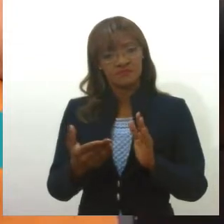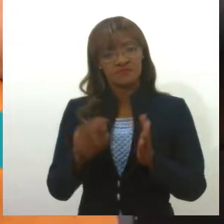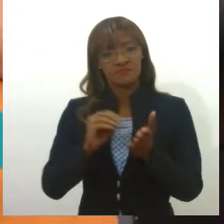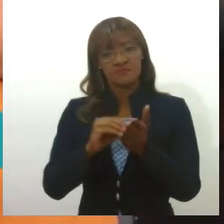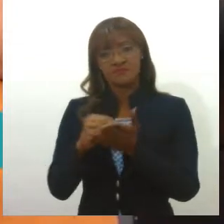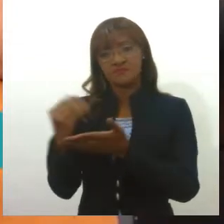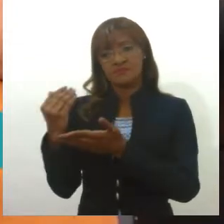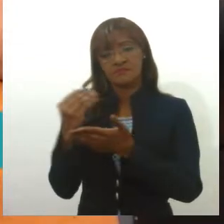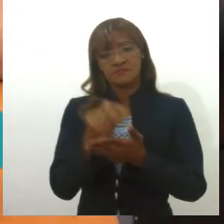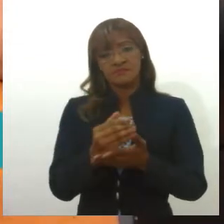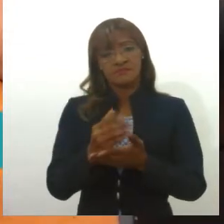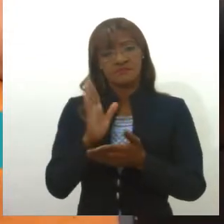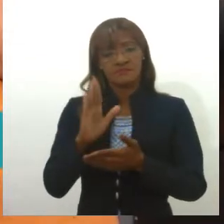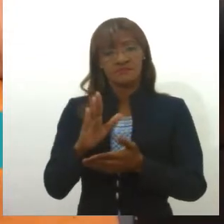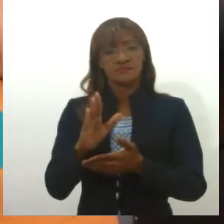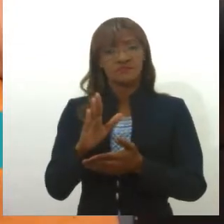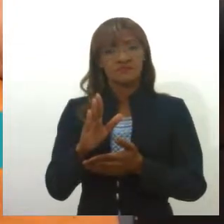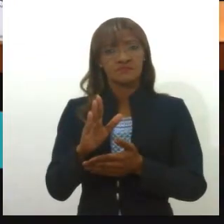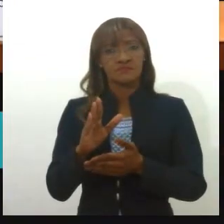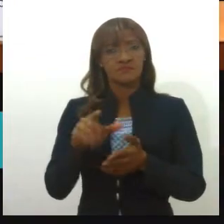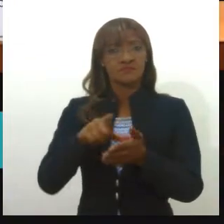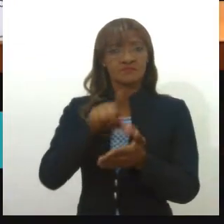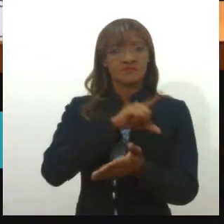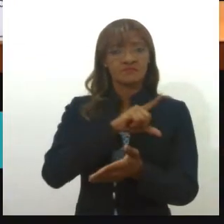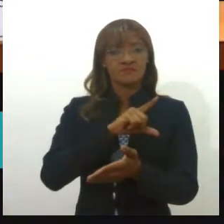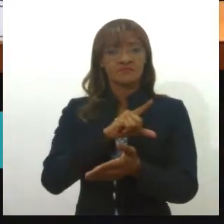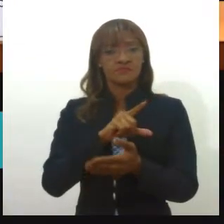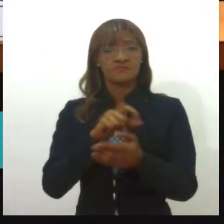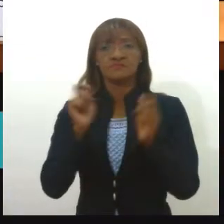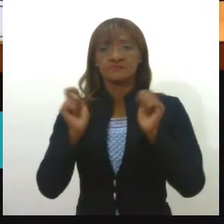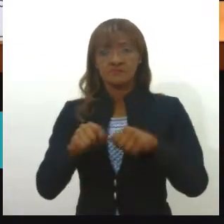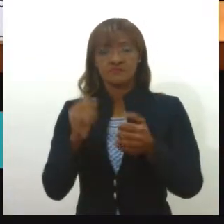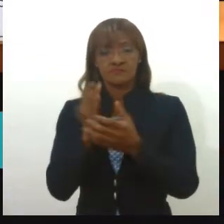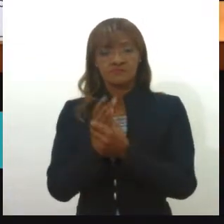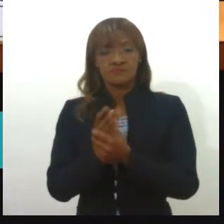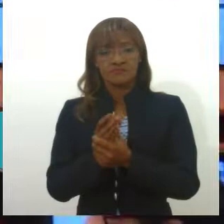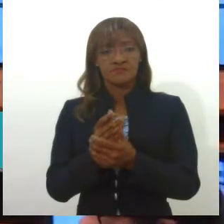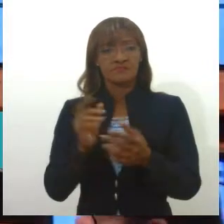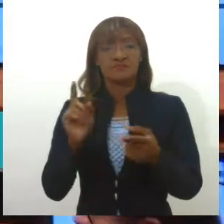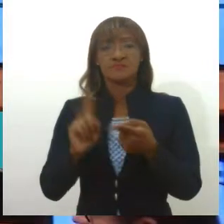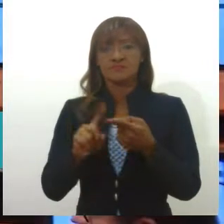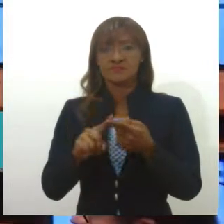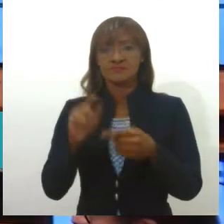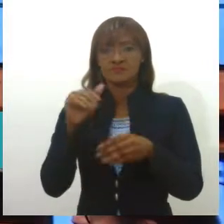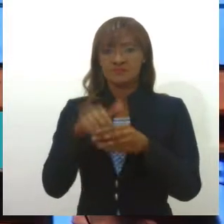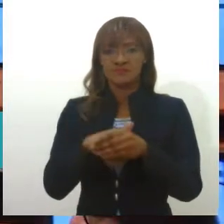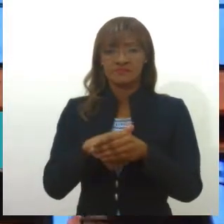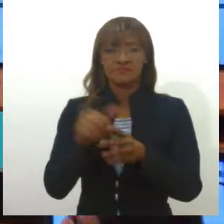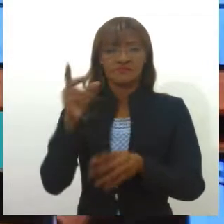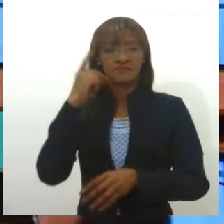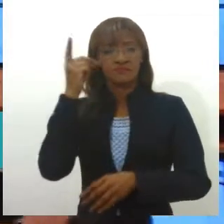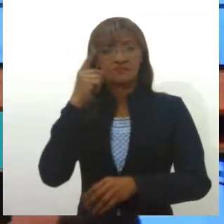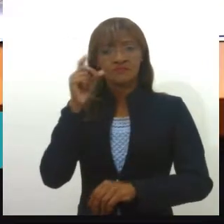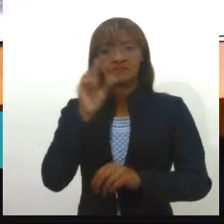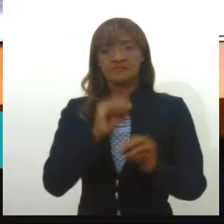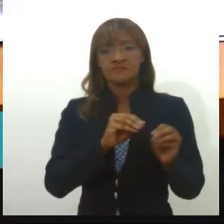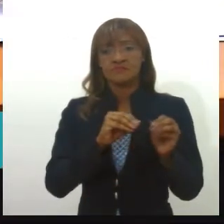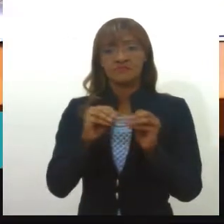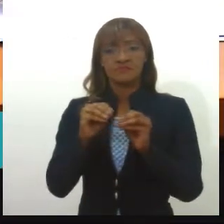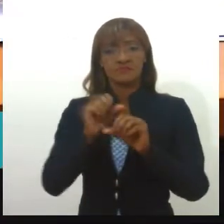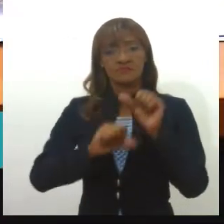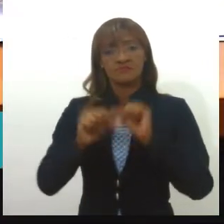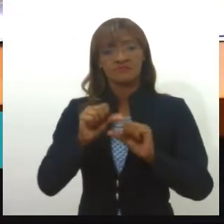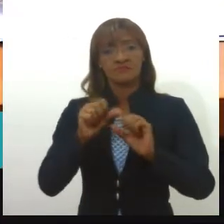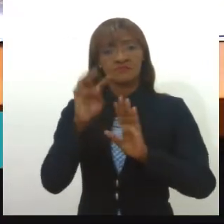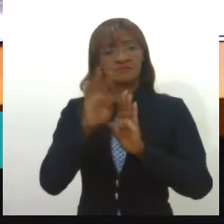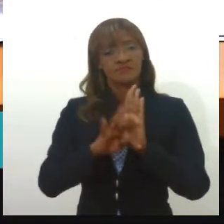percentual de recursos nas eleições passadas. Ainda serão votados destaques de deputados que querem fazer mudanças no texto. A